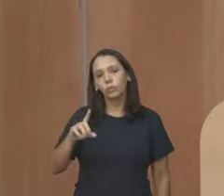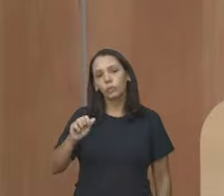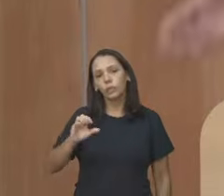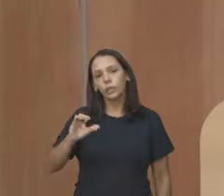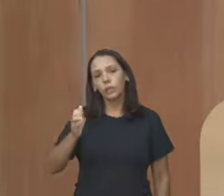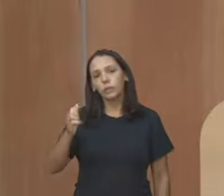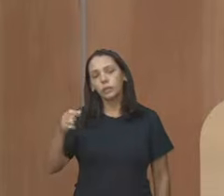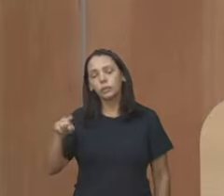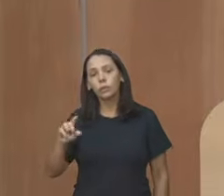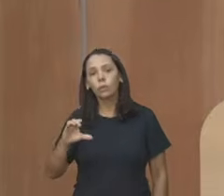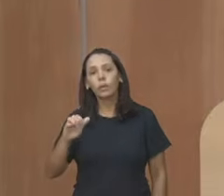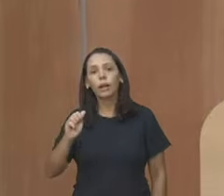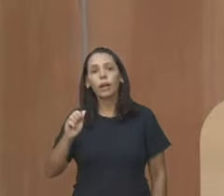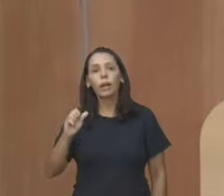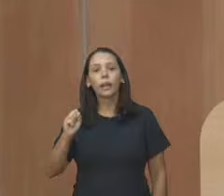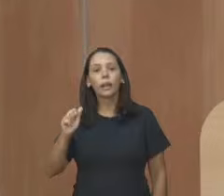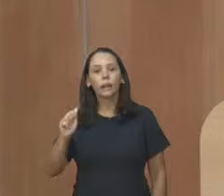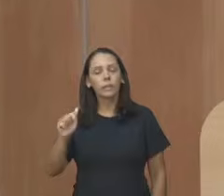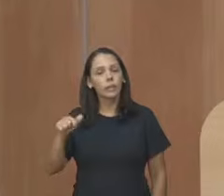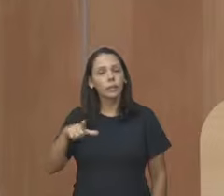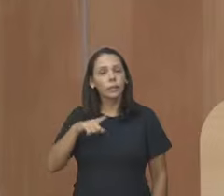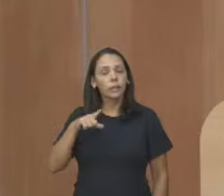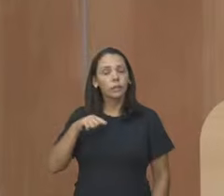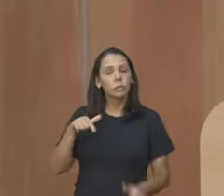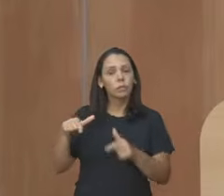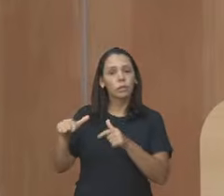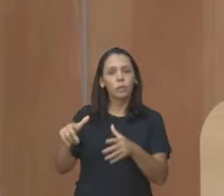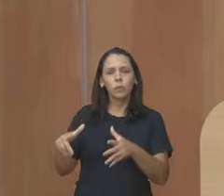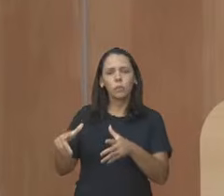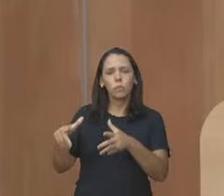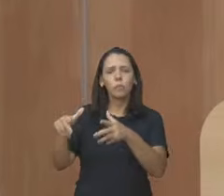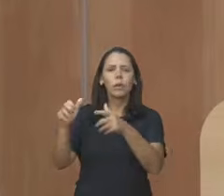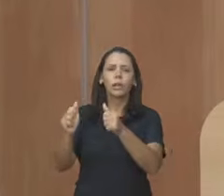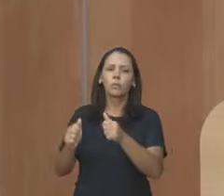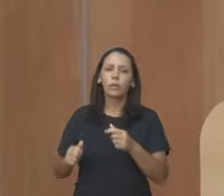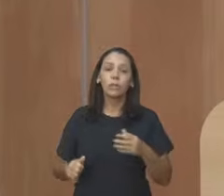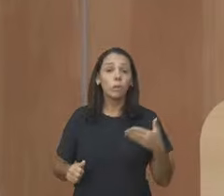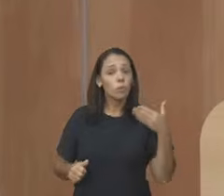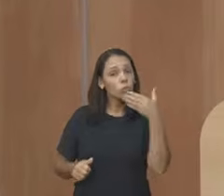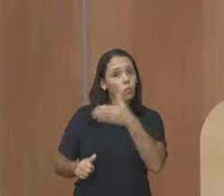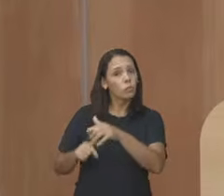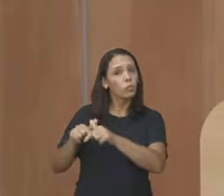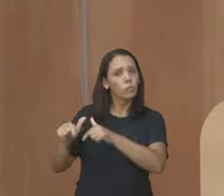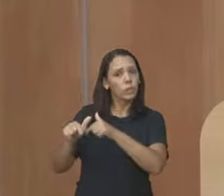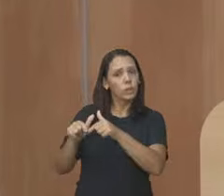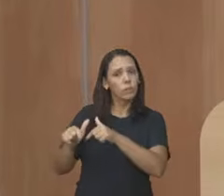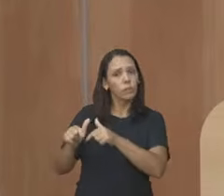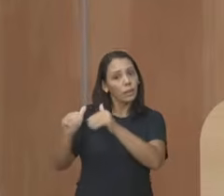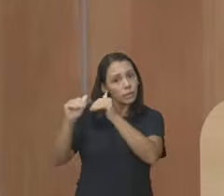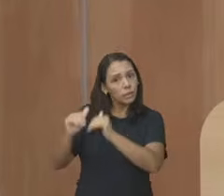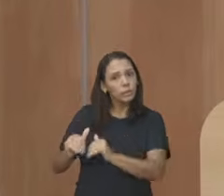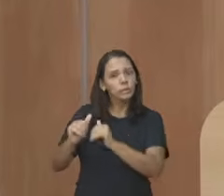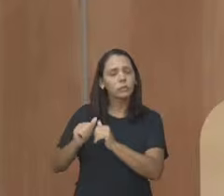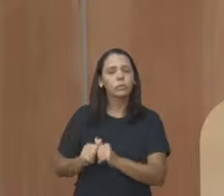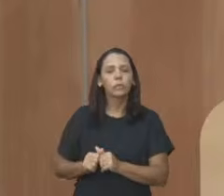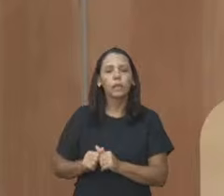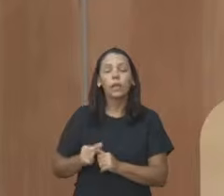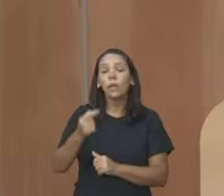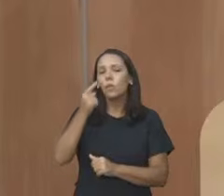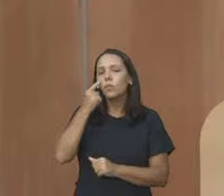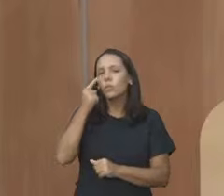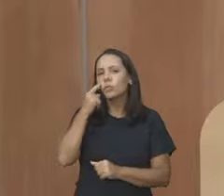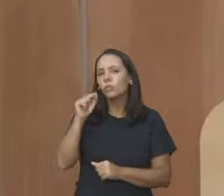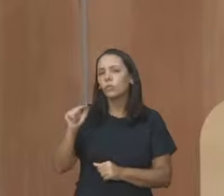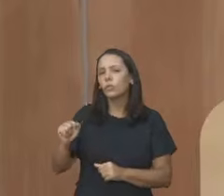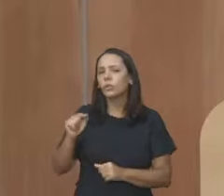nós temos, todos os vereadores que aqui estão. Trabalho dentro da Fundação. Cheguei dentro da Fundação, está lá um jovenzinho de 13 a